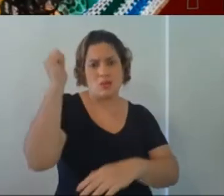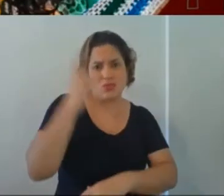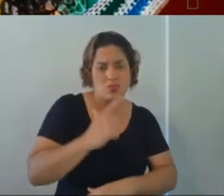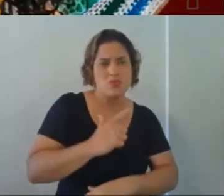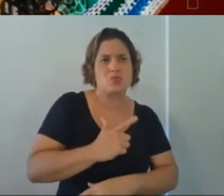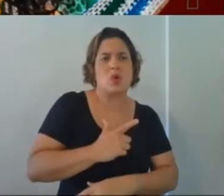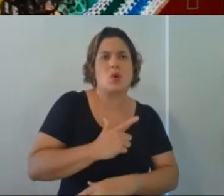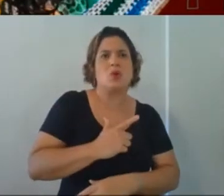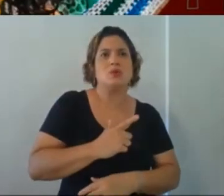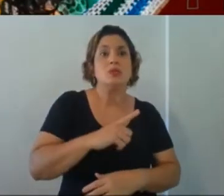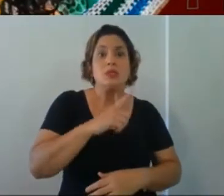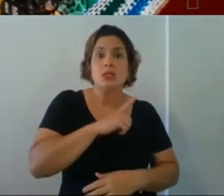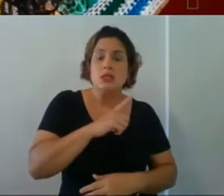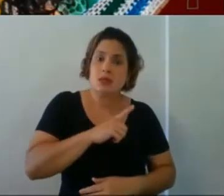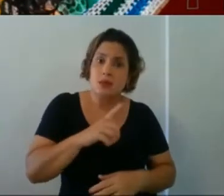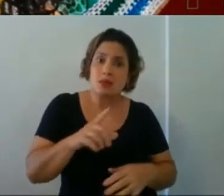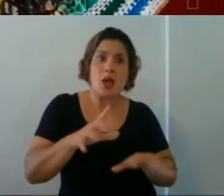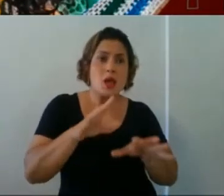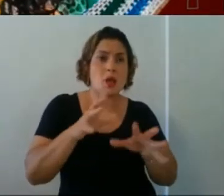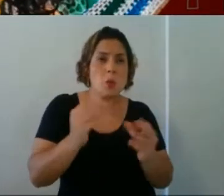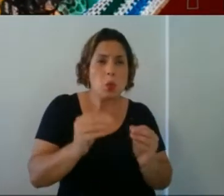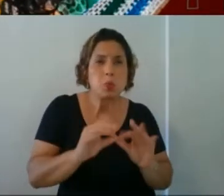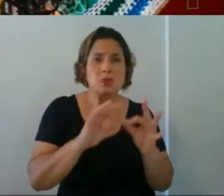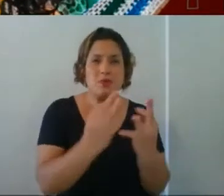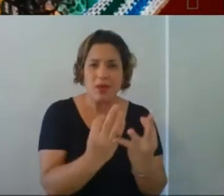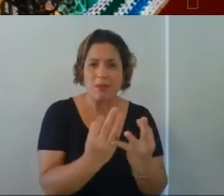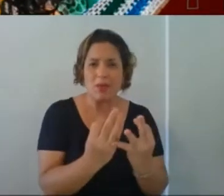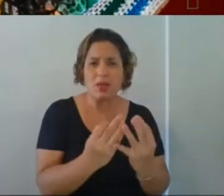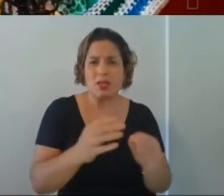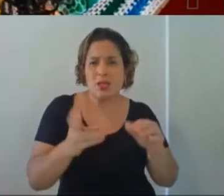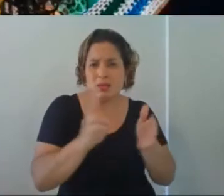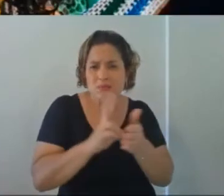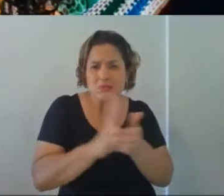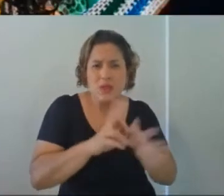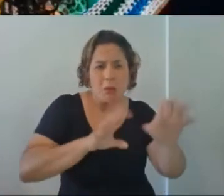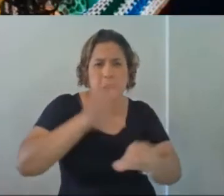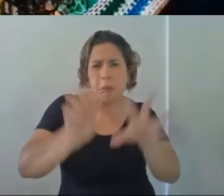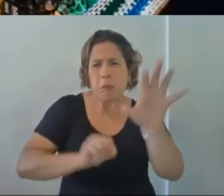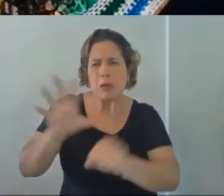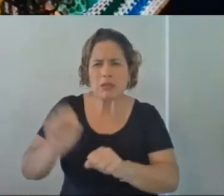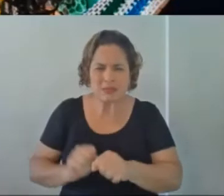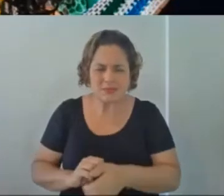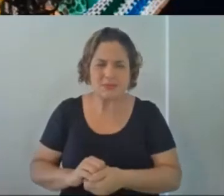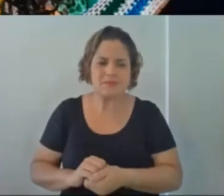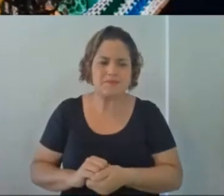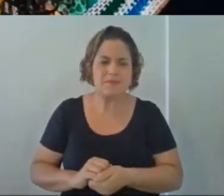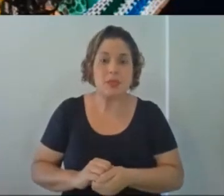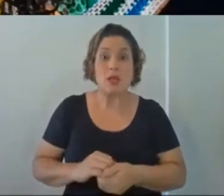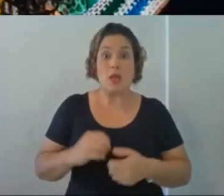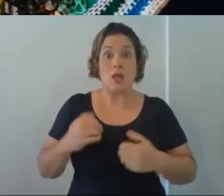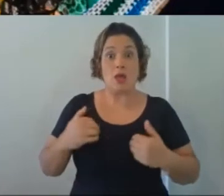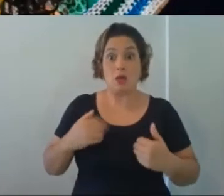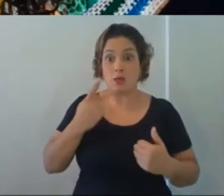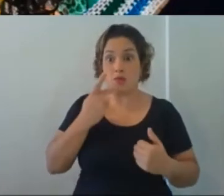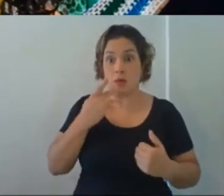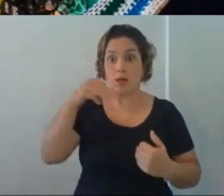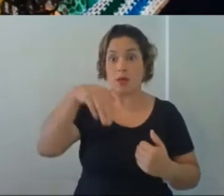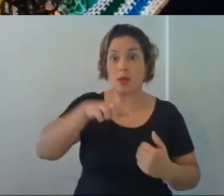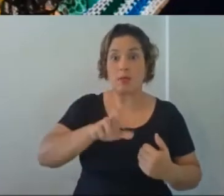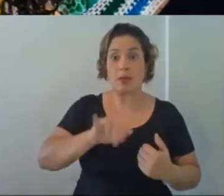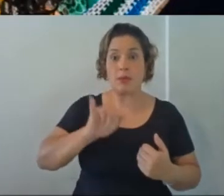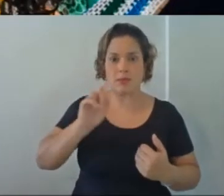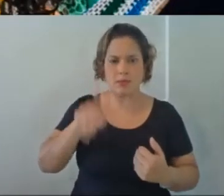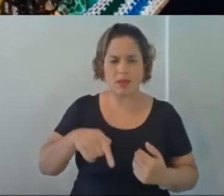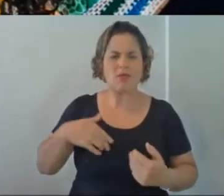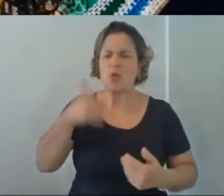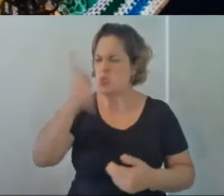tem contaminado muitos parentes, muitos indígenas. A Bernaldina, ela vai continuar viva, esse é um propósito que